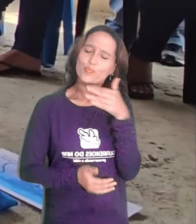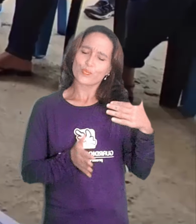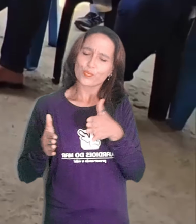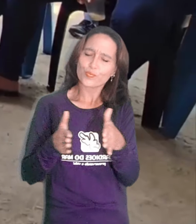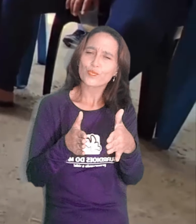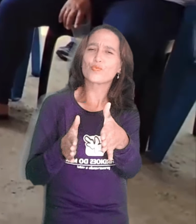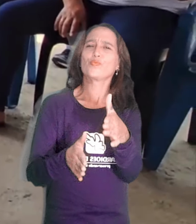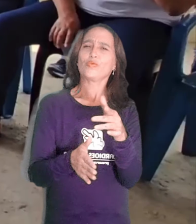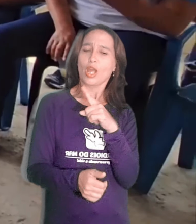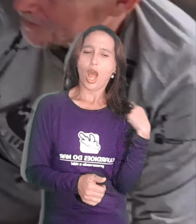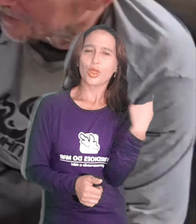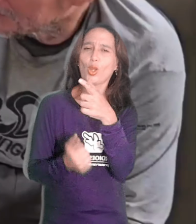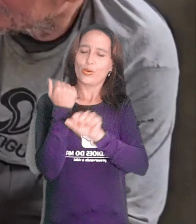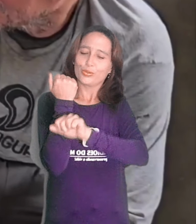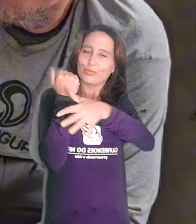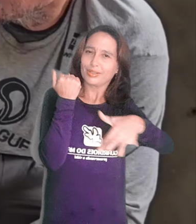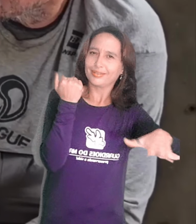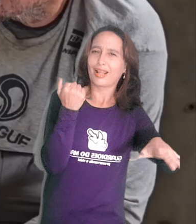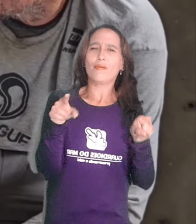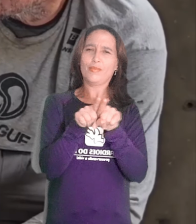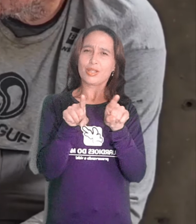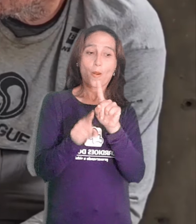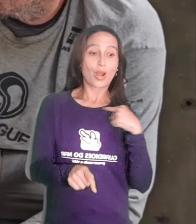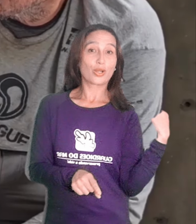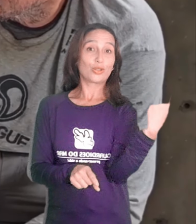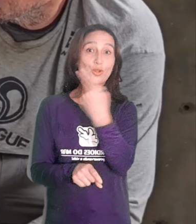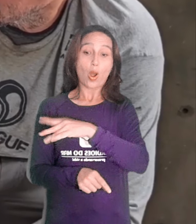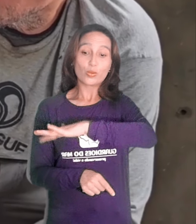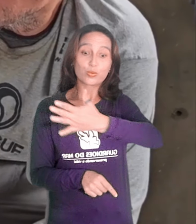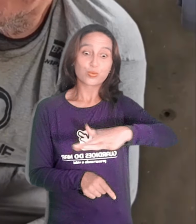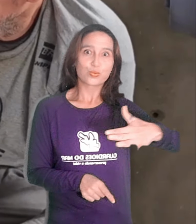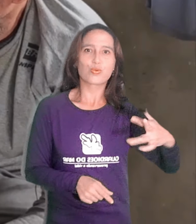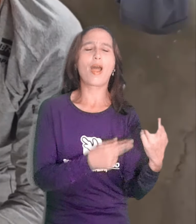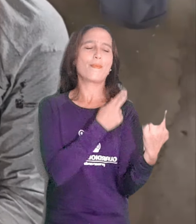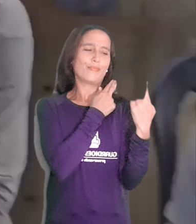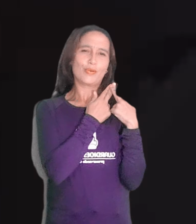nossos mares. Essa é a nossa responsabilidade, porque descer o rio é